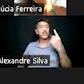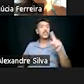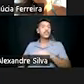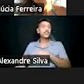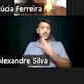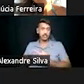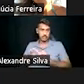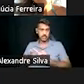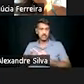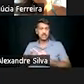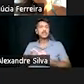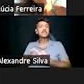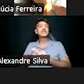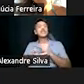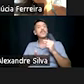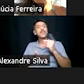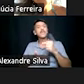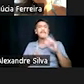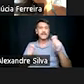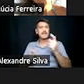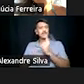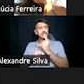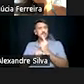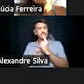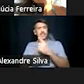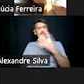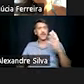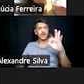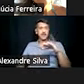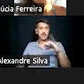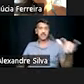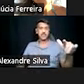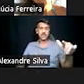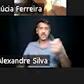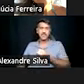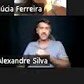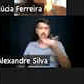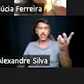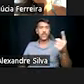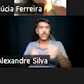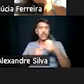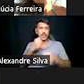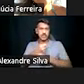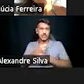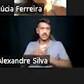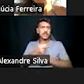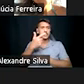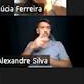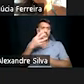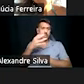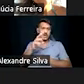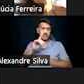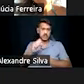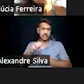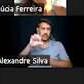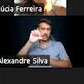nós extrapolarmos, seriam possíveis descobrir 40 mil exemplares. Em um ano, com 240 dias,